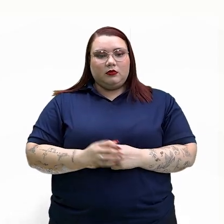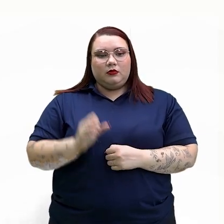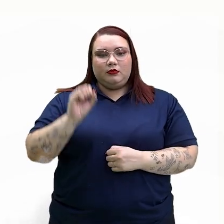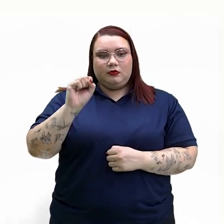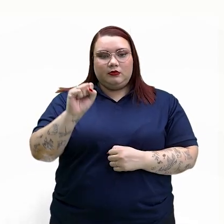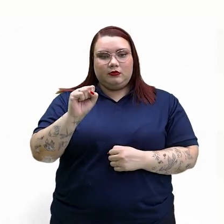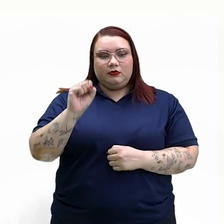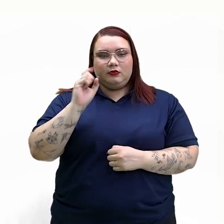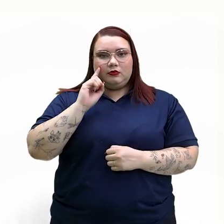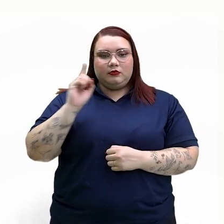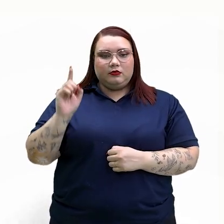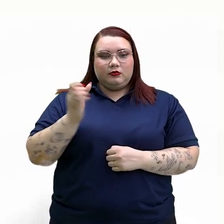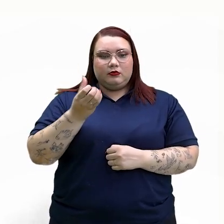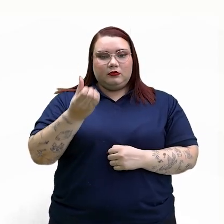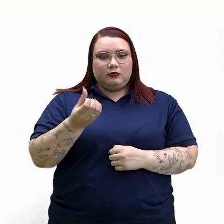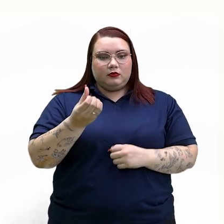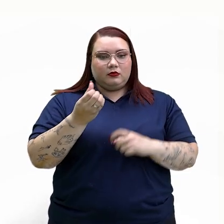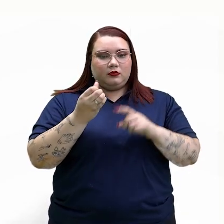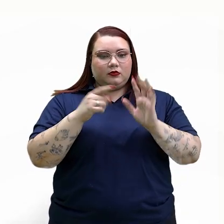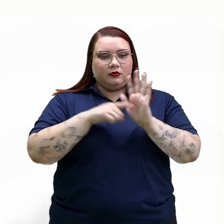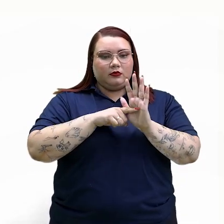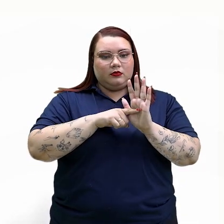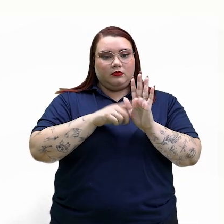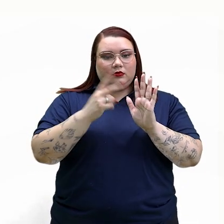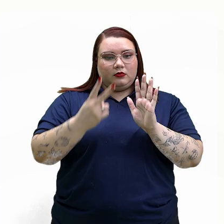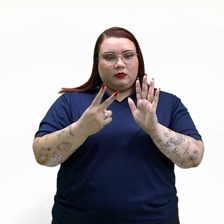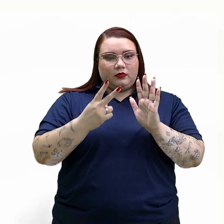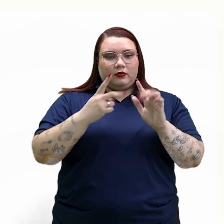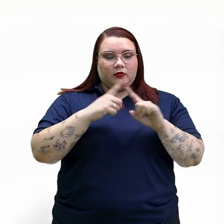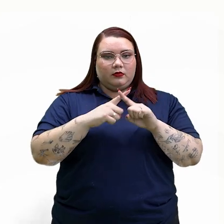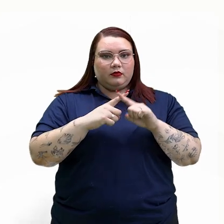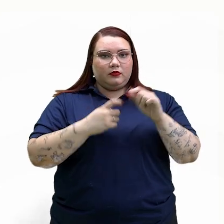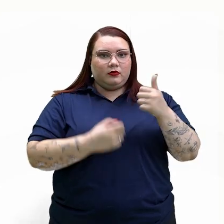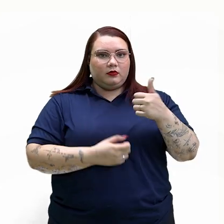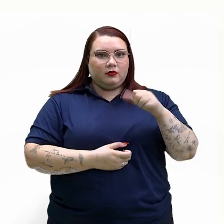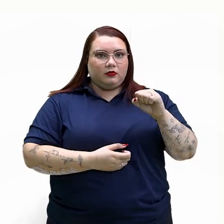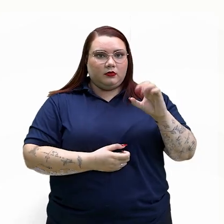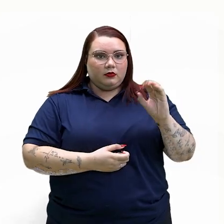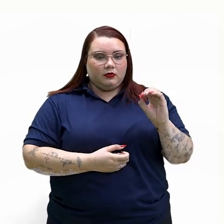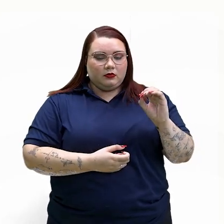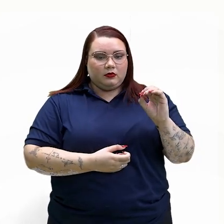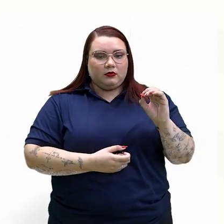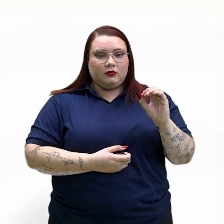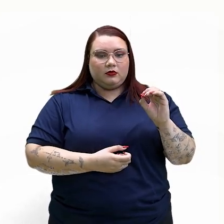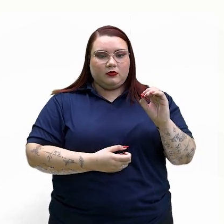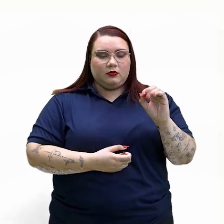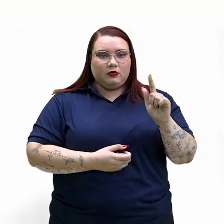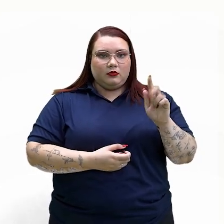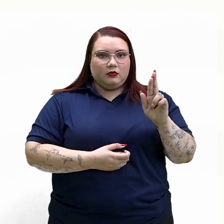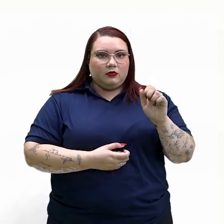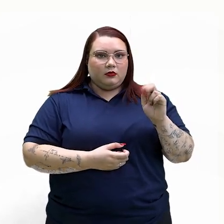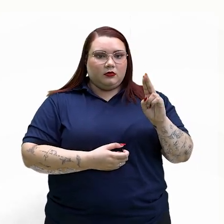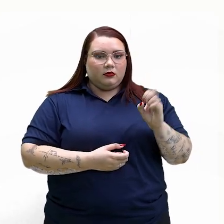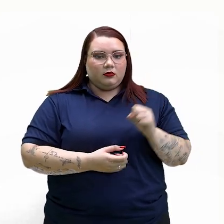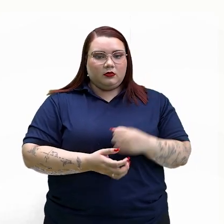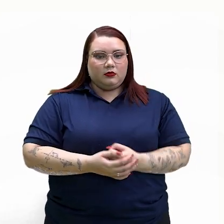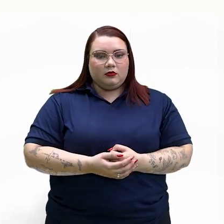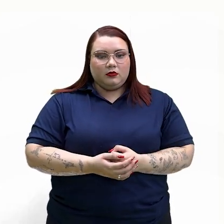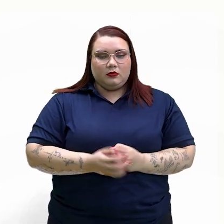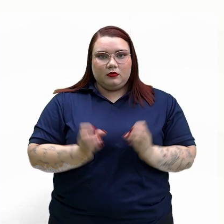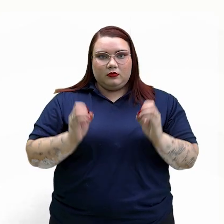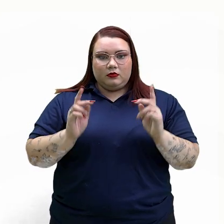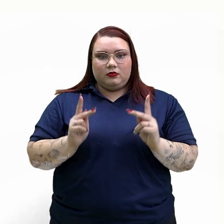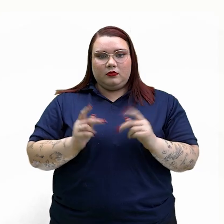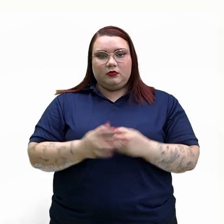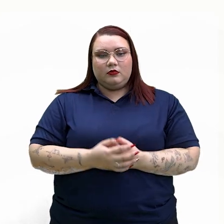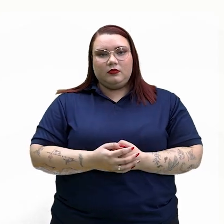ter 6 menos 2 vezes 180 graus.